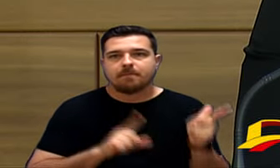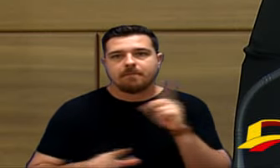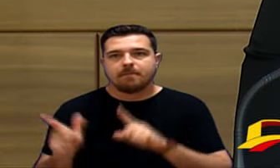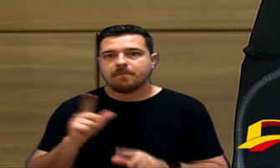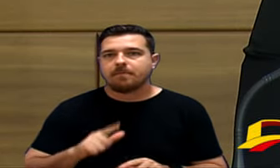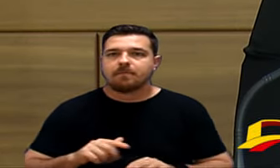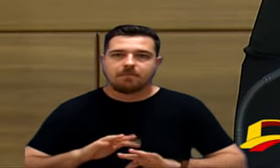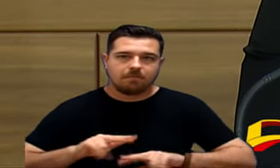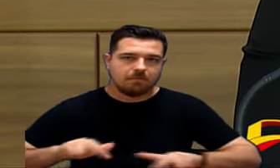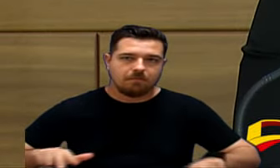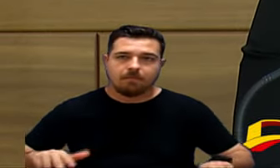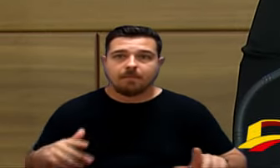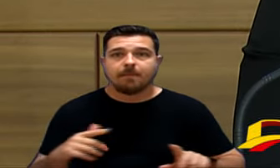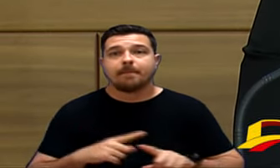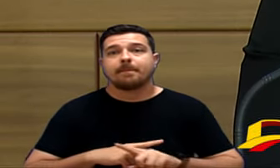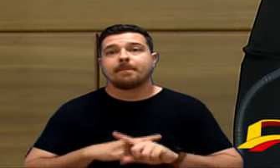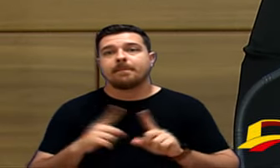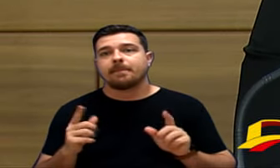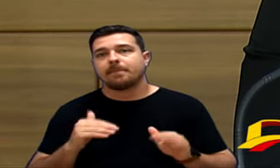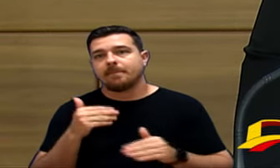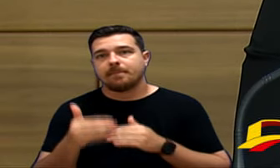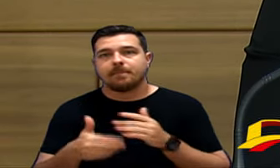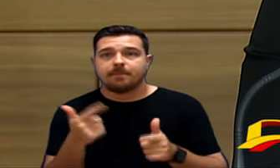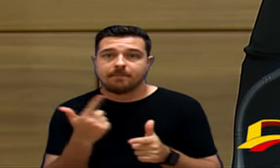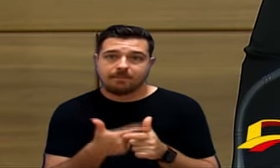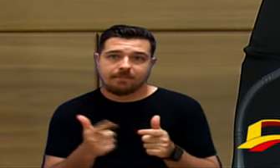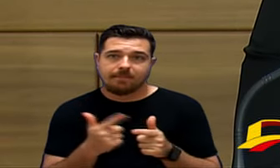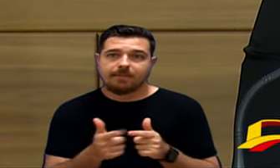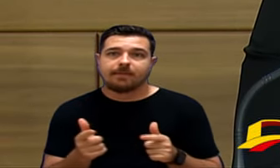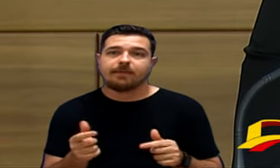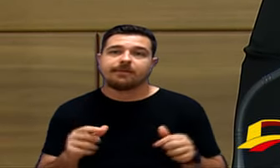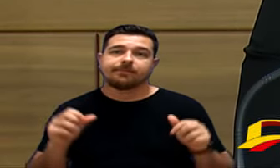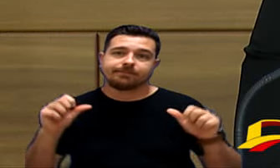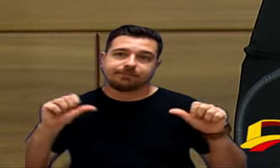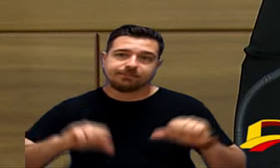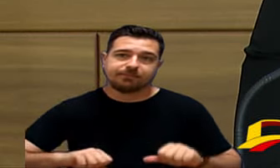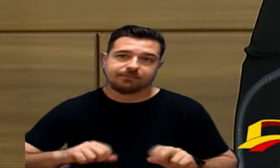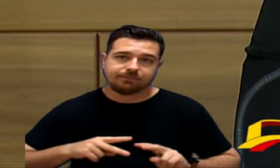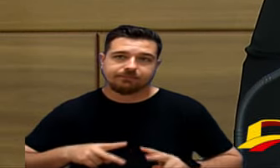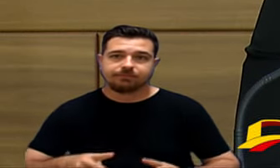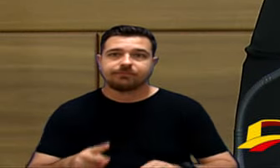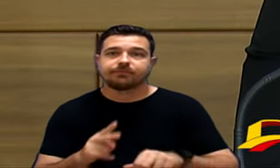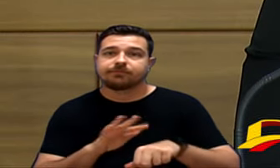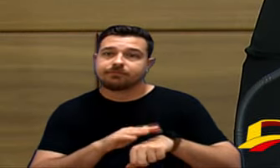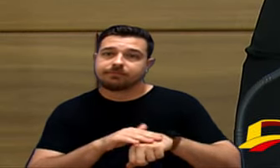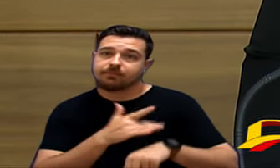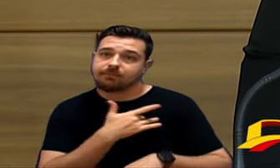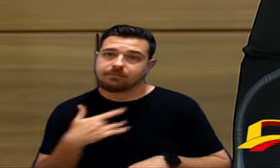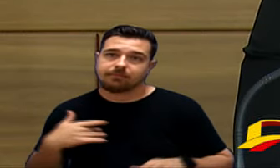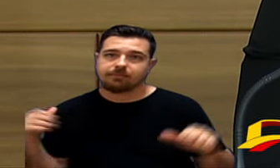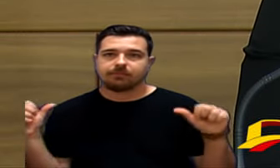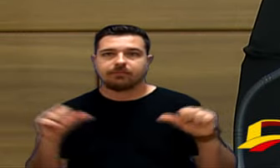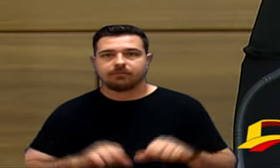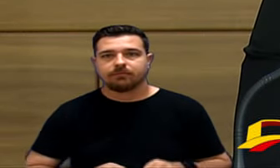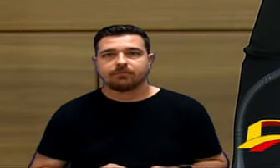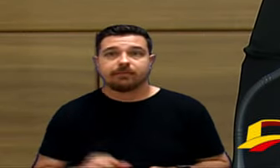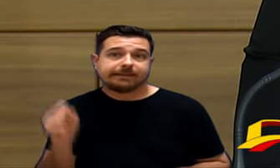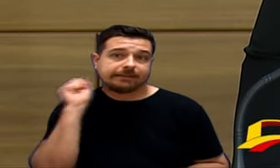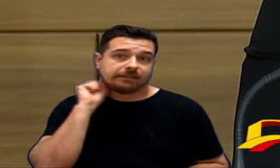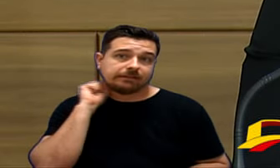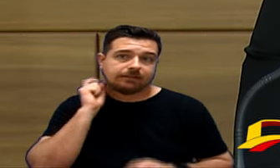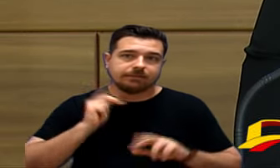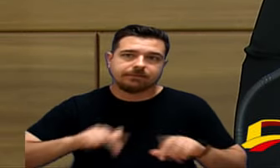de resgate corpo de bombeiros só que você leva essa carga paraa sua casa e com o passar dos anos Isso vai judiando muito de você né o próprio stress